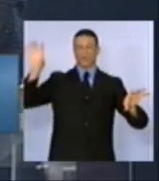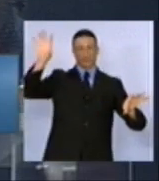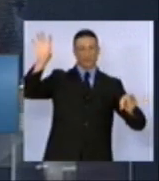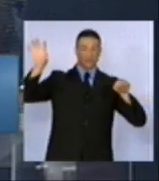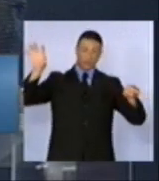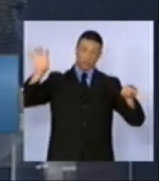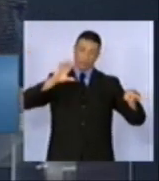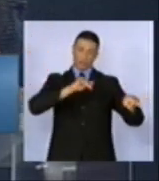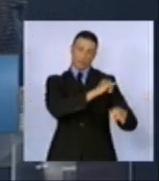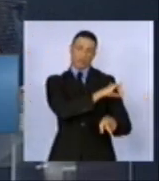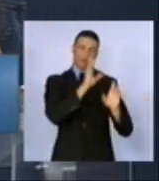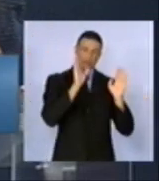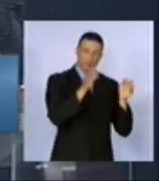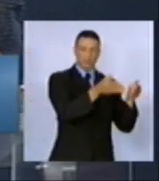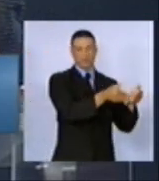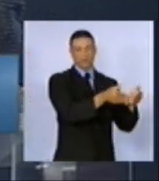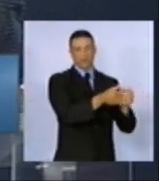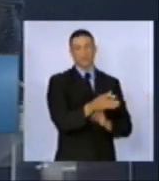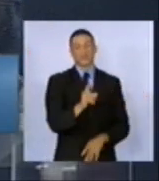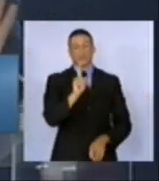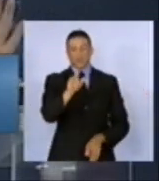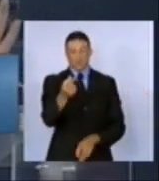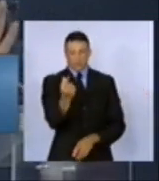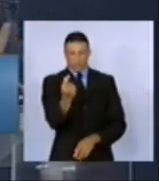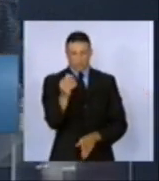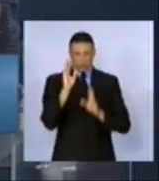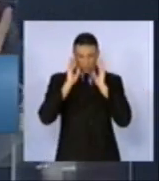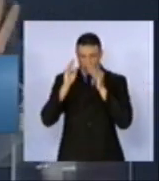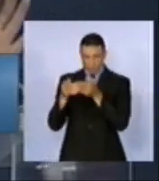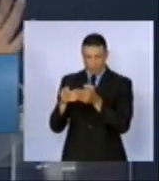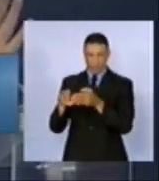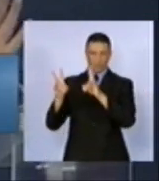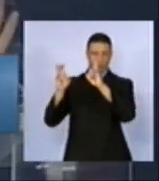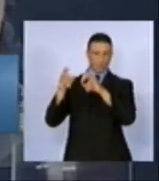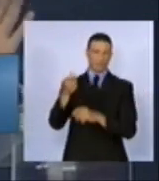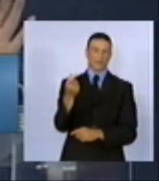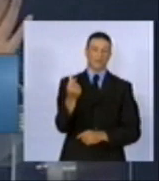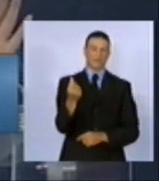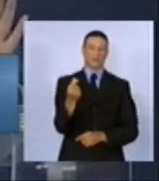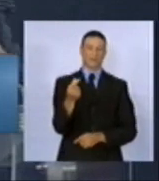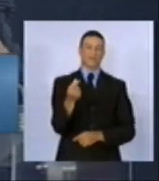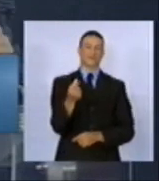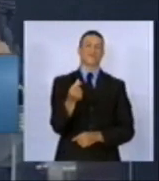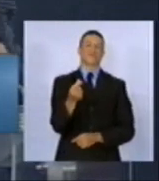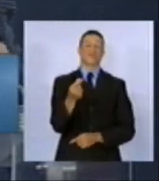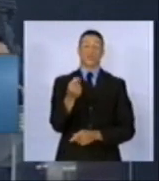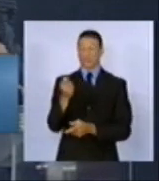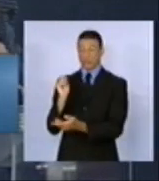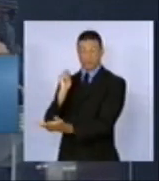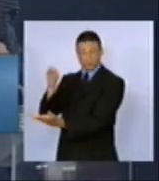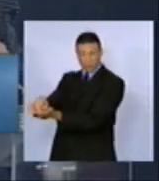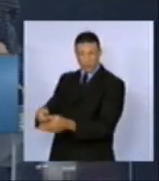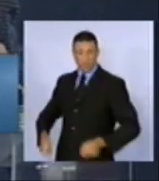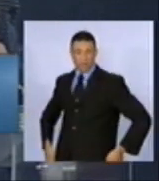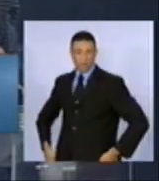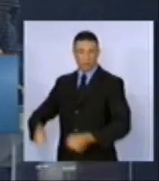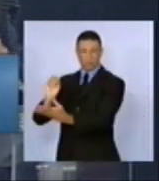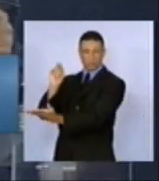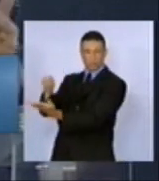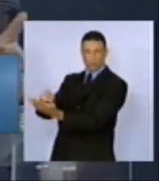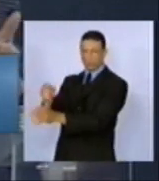né com relação a apte financeiro Então ele se se para para alterar a mecanização investimentos em capitação